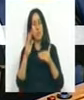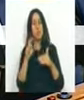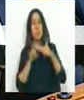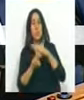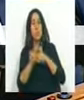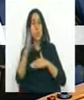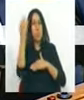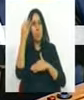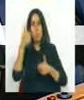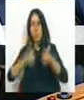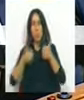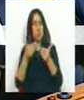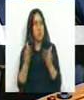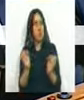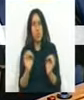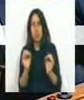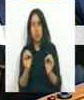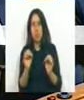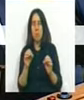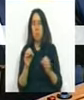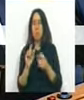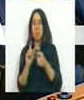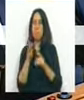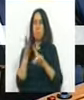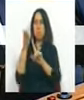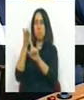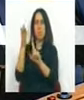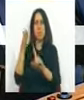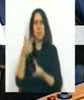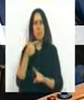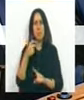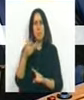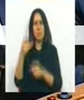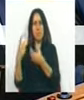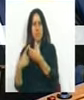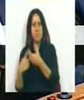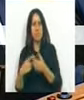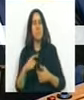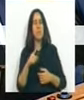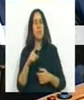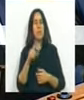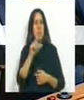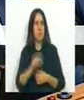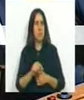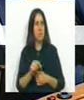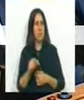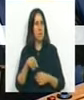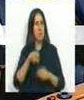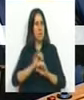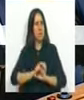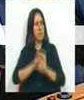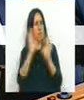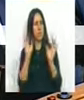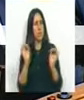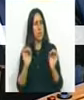público e em jeito de contraprestação a um dos acionistas privados da TAP. Foi assim com o envolvimento não transparente do